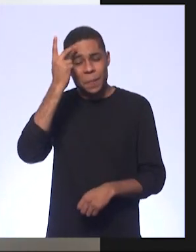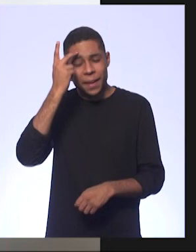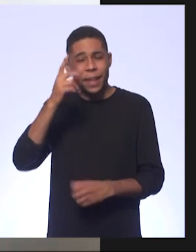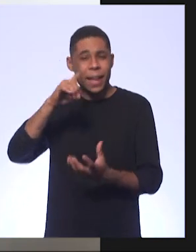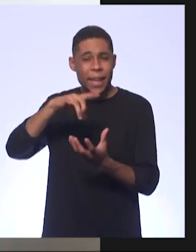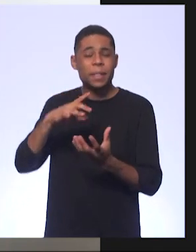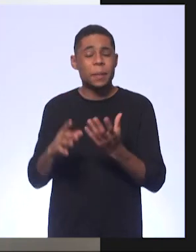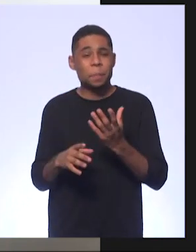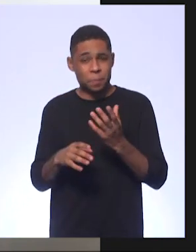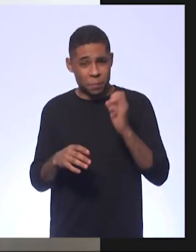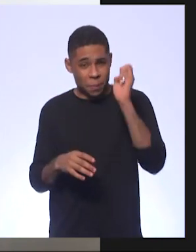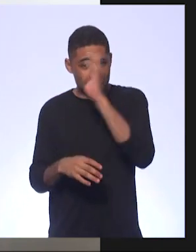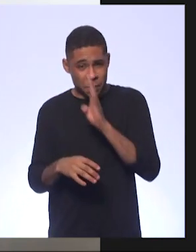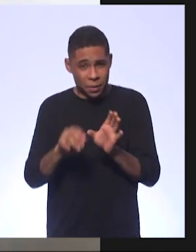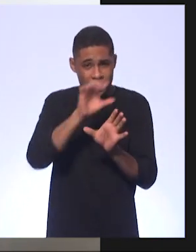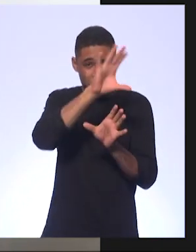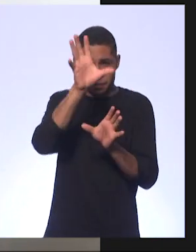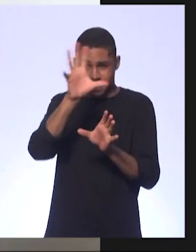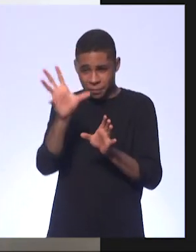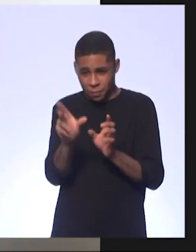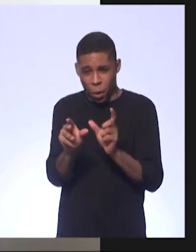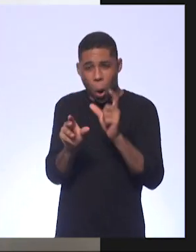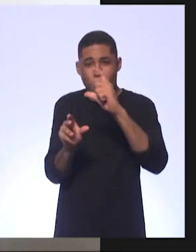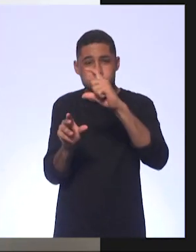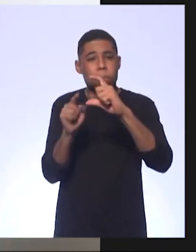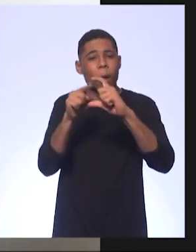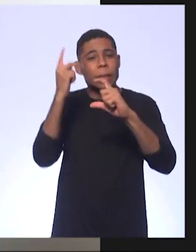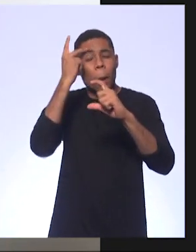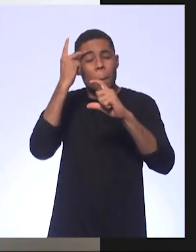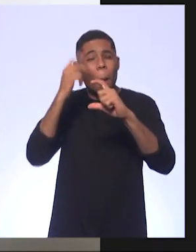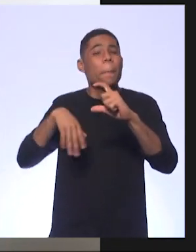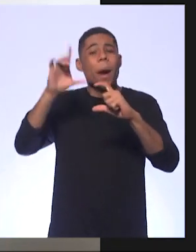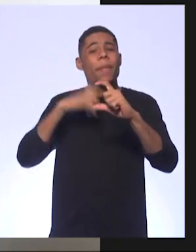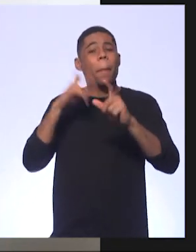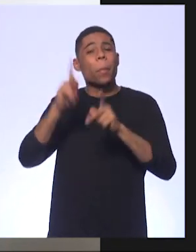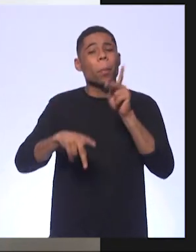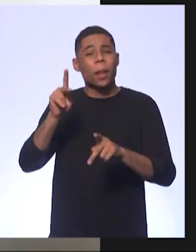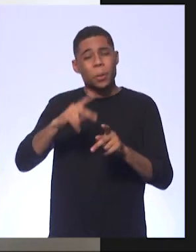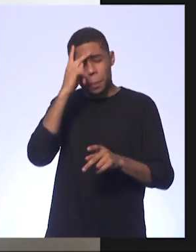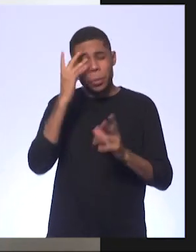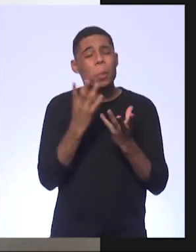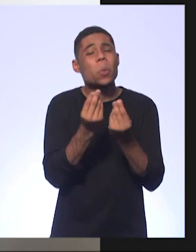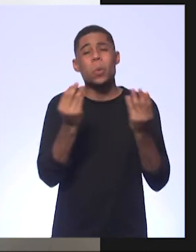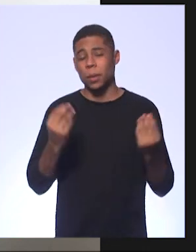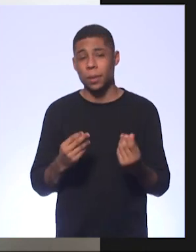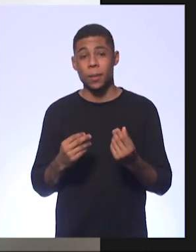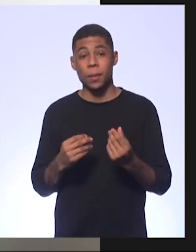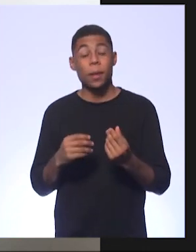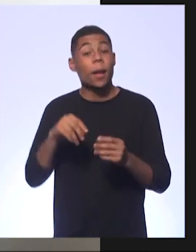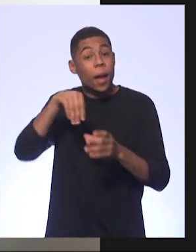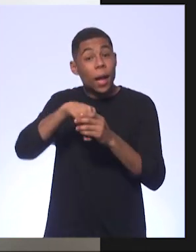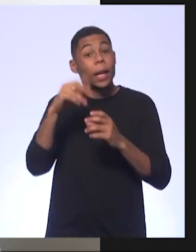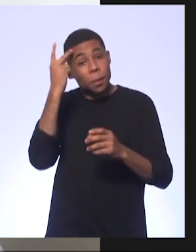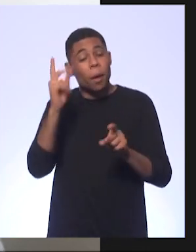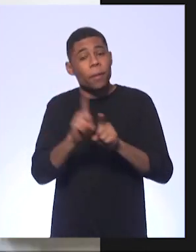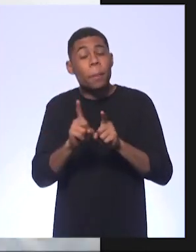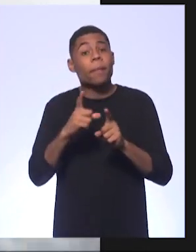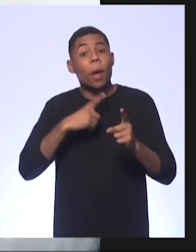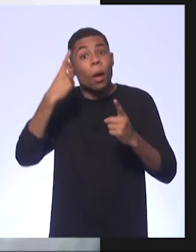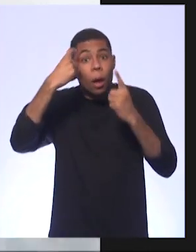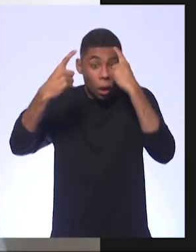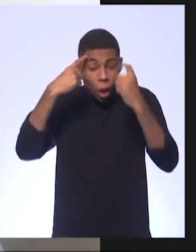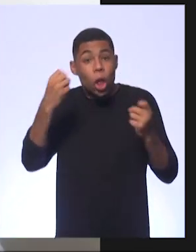maior estado brasileiro em termos de população, mas também é de onde saem muitas inovações, e eu estou preocupado